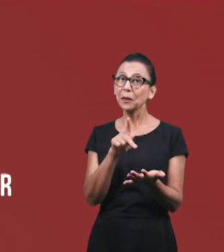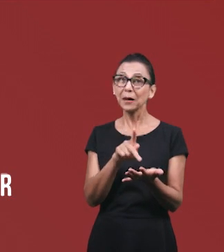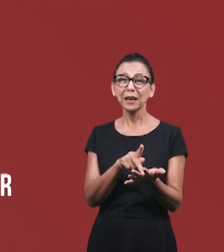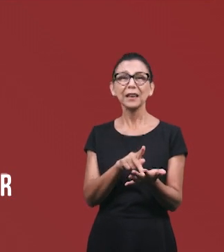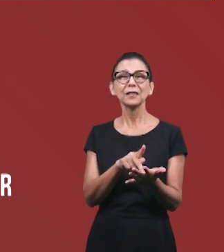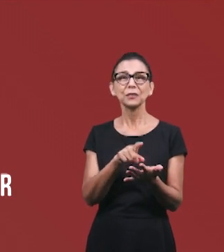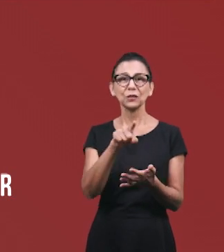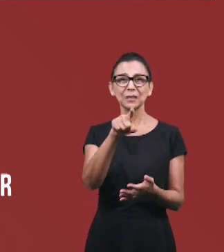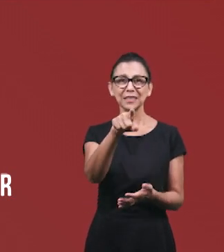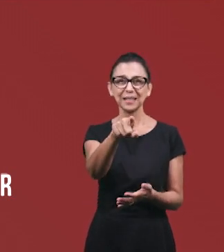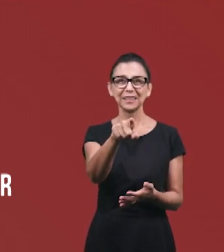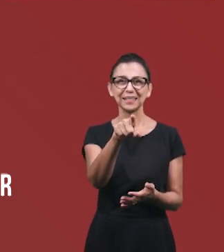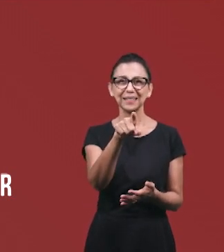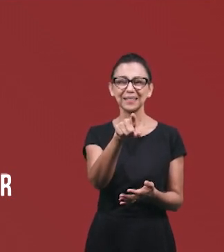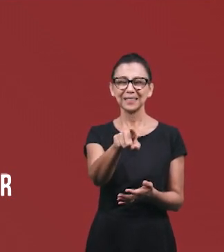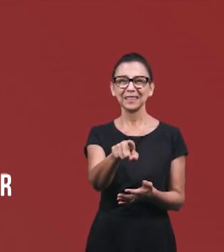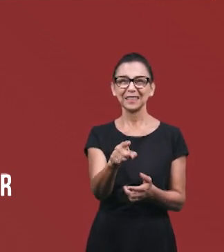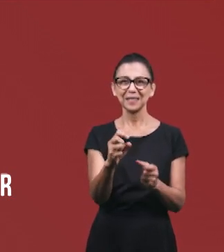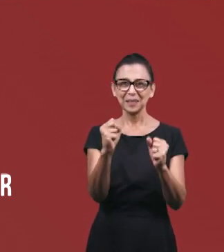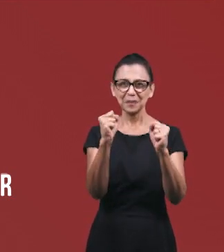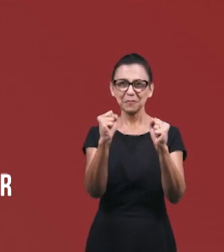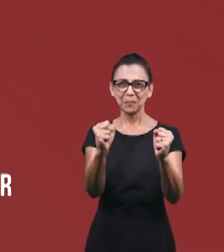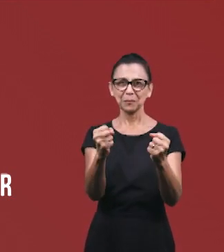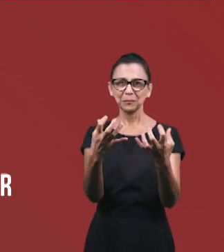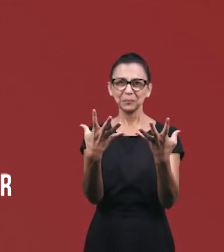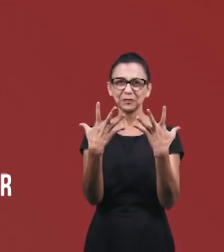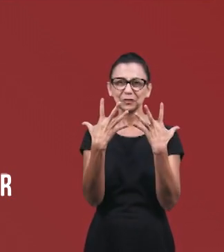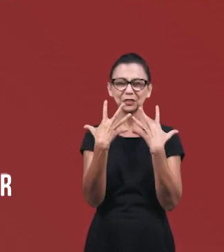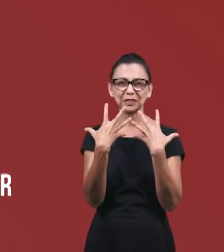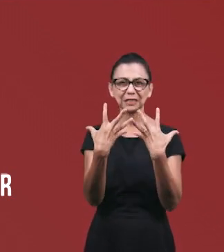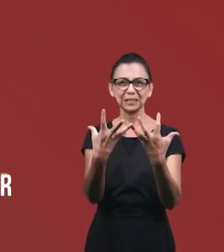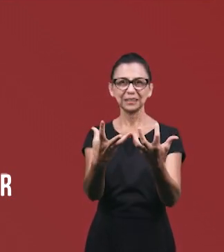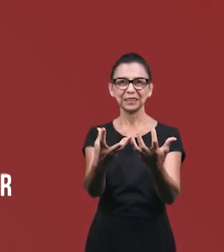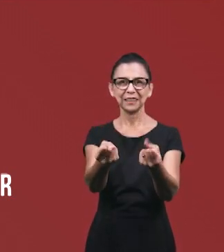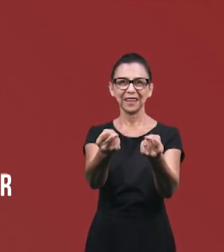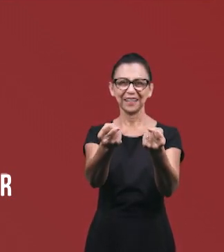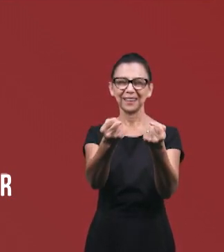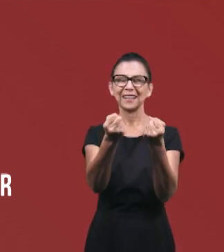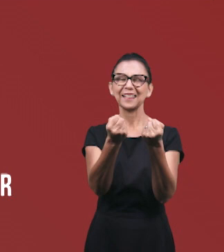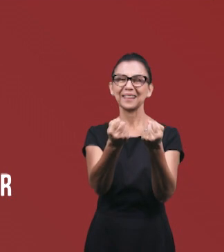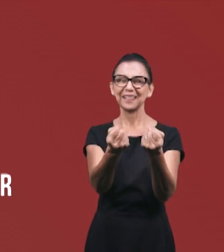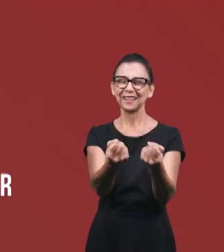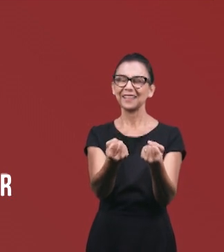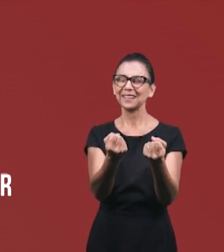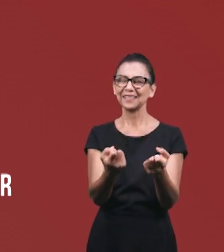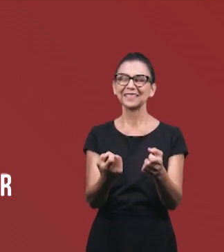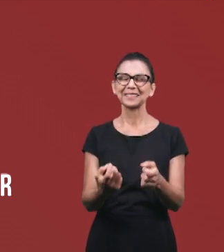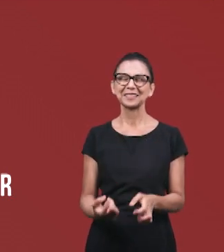verdadeiro que o homem pode ter.